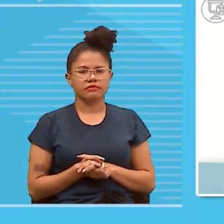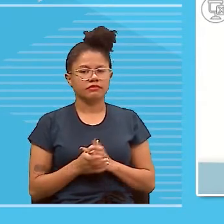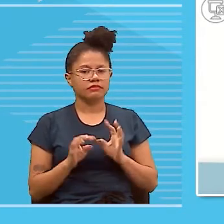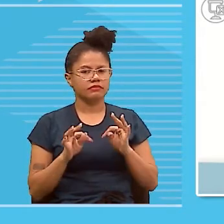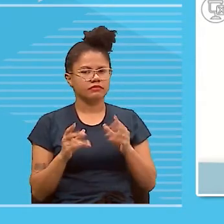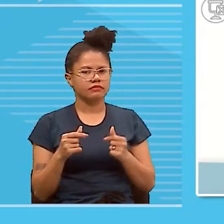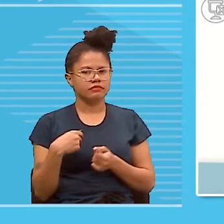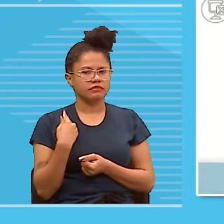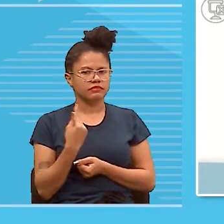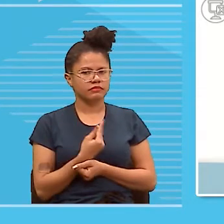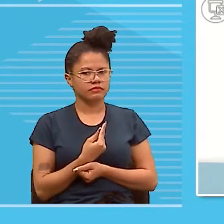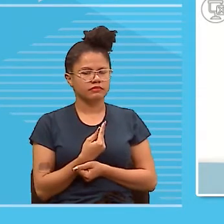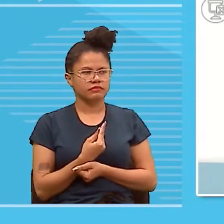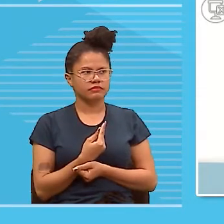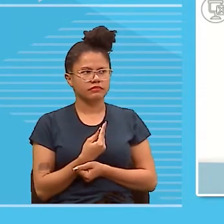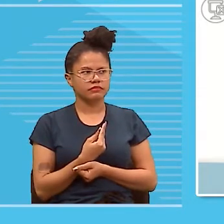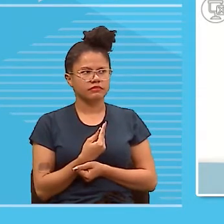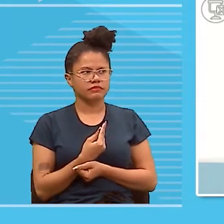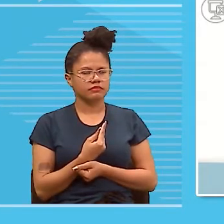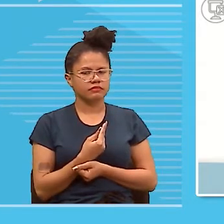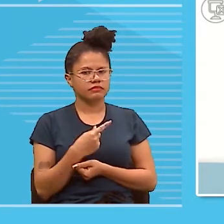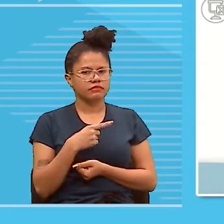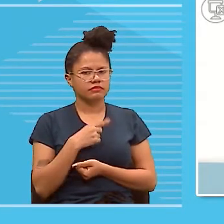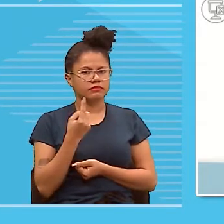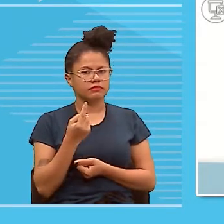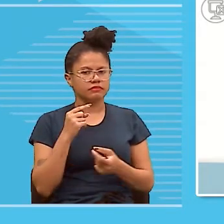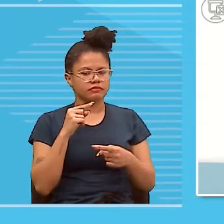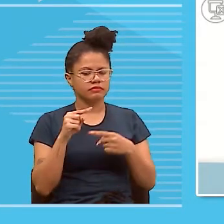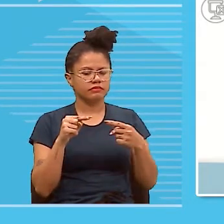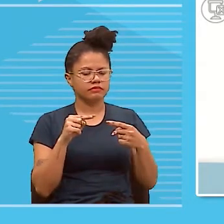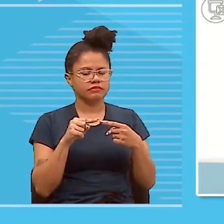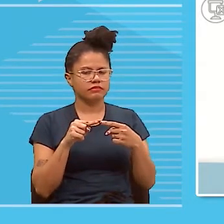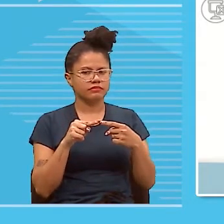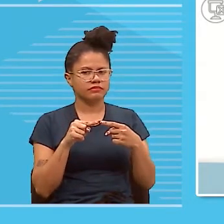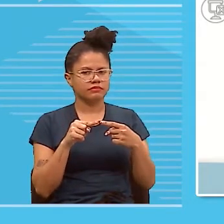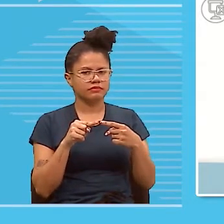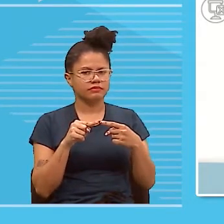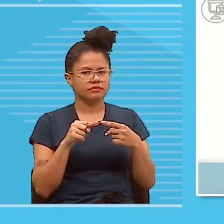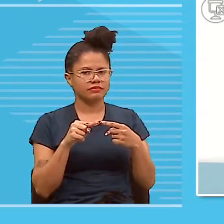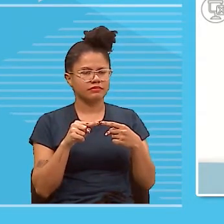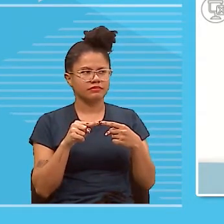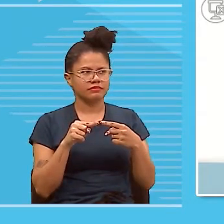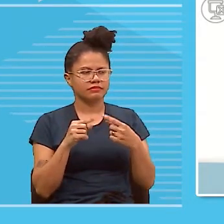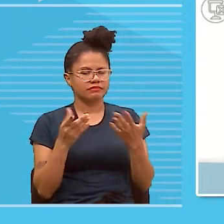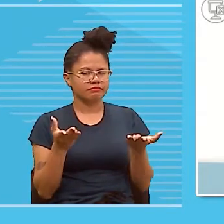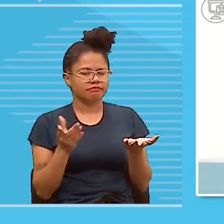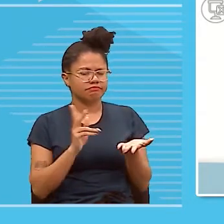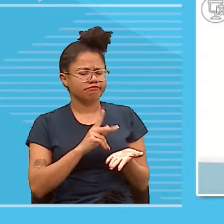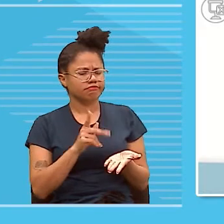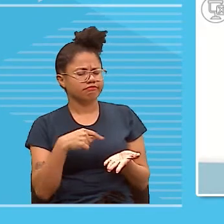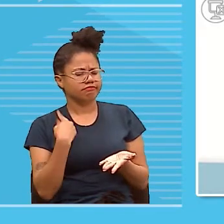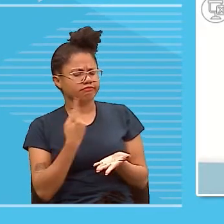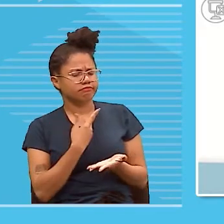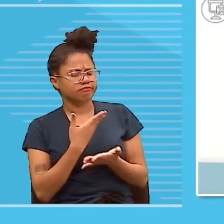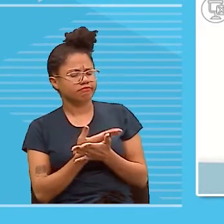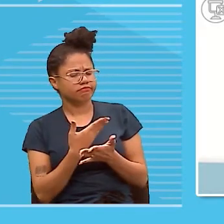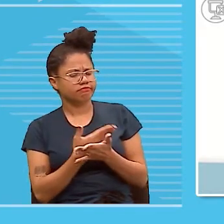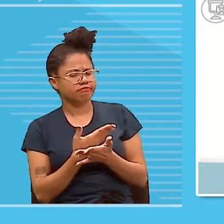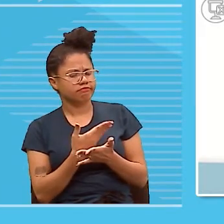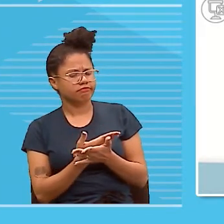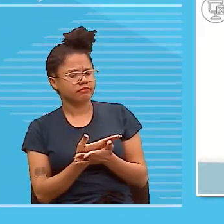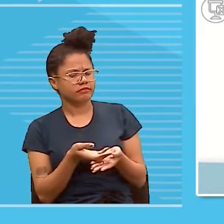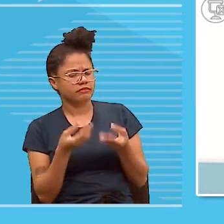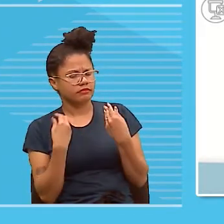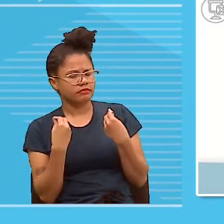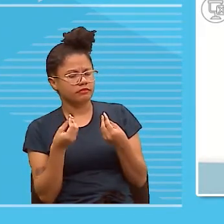todos nós estamos aqui com uma com um objetivo com um propósito né Professor nós estamos estudando para